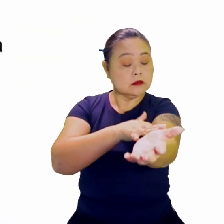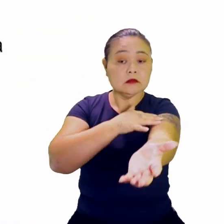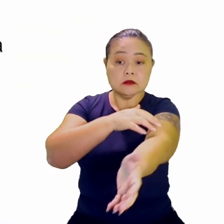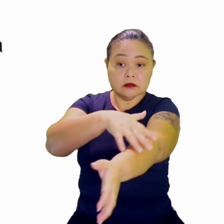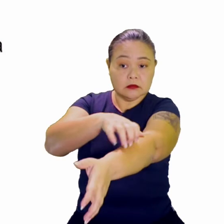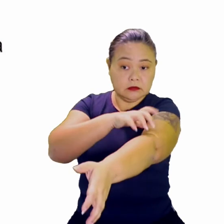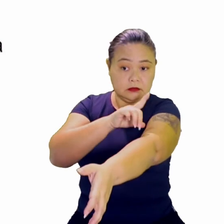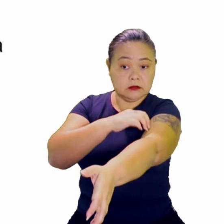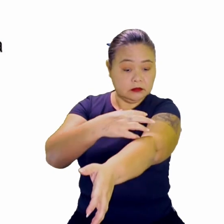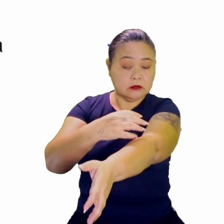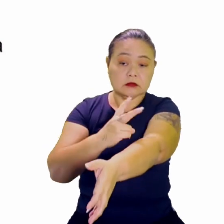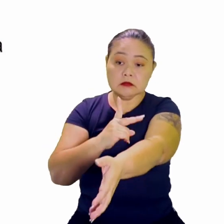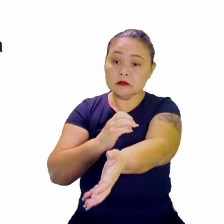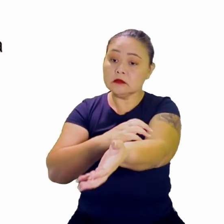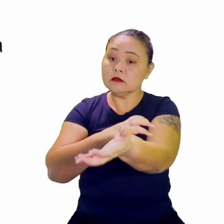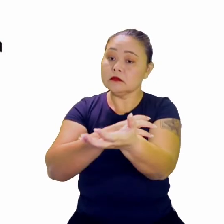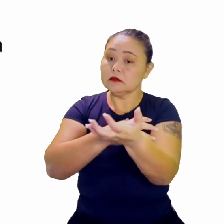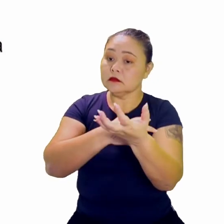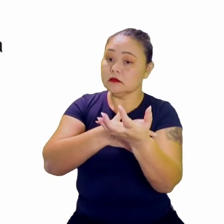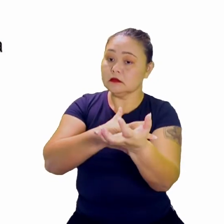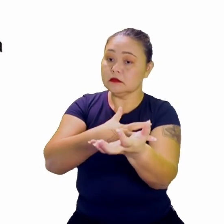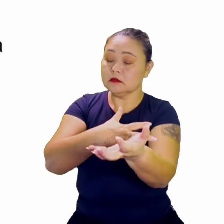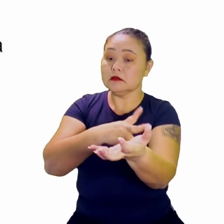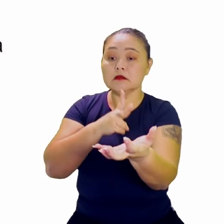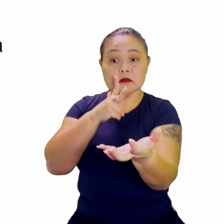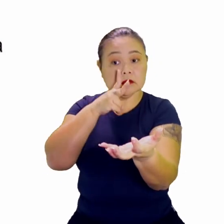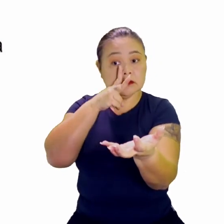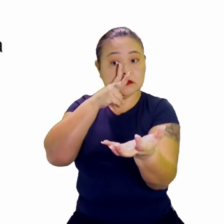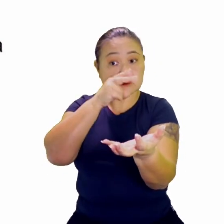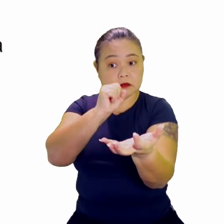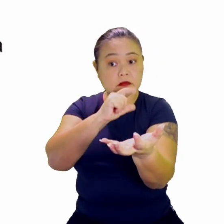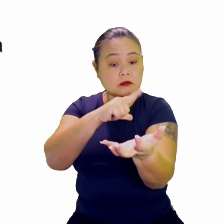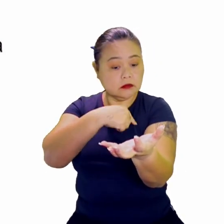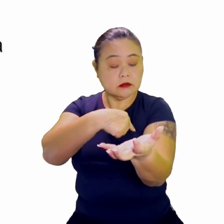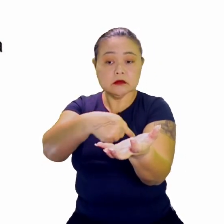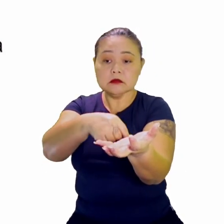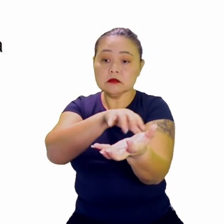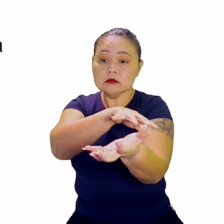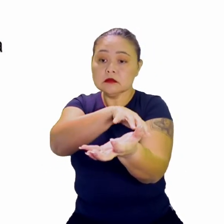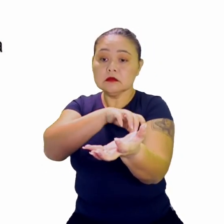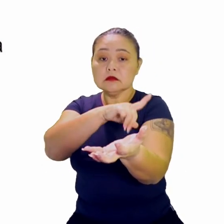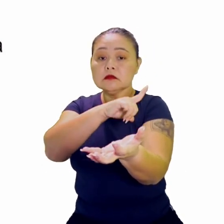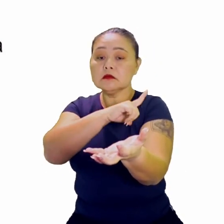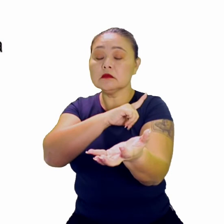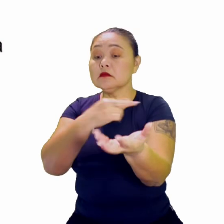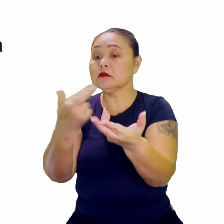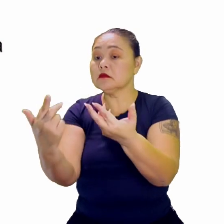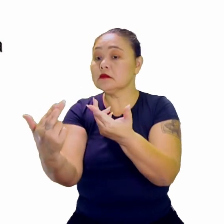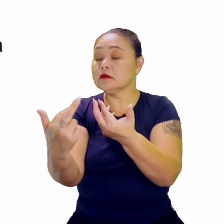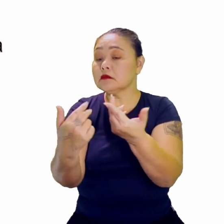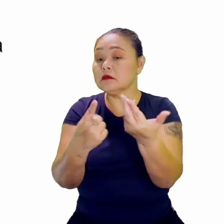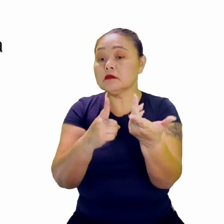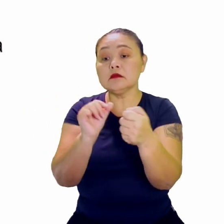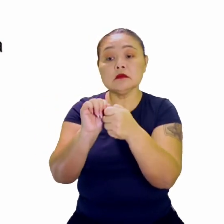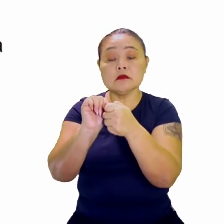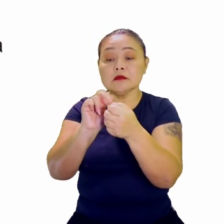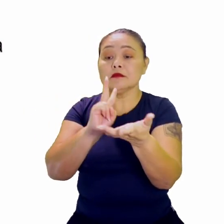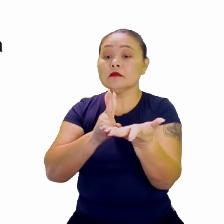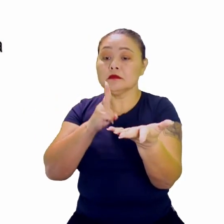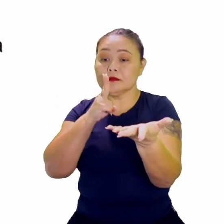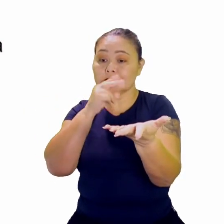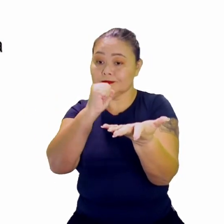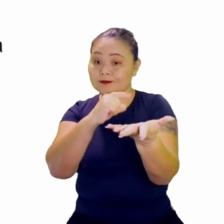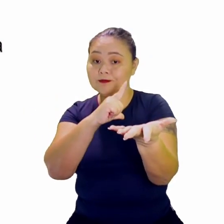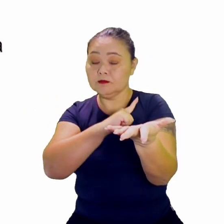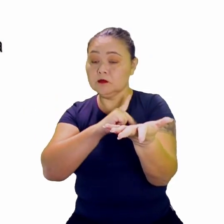músculo, certo? E essa força que é produzida pelo músculo vai ser igual à resistência. Então ali